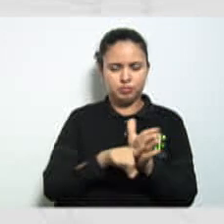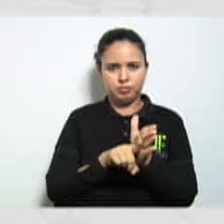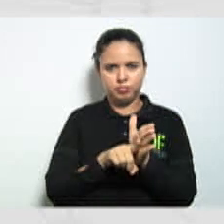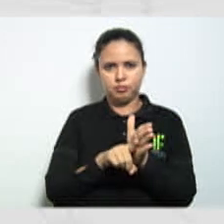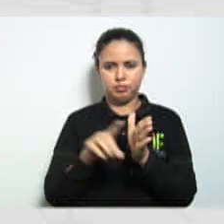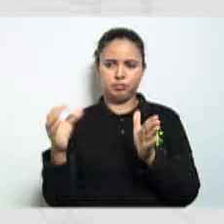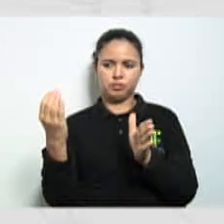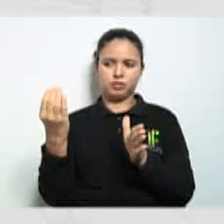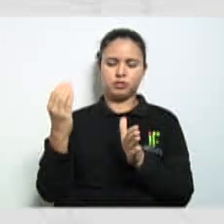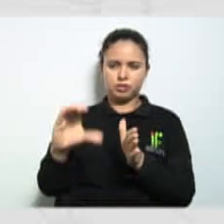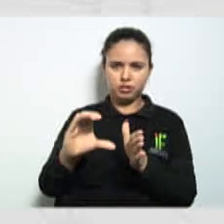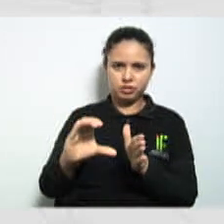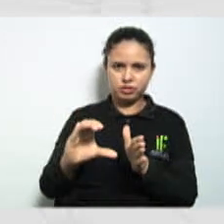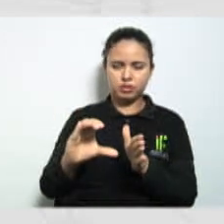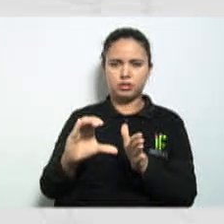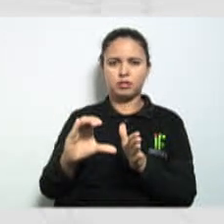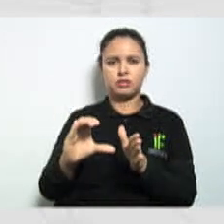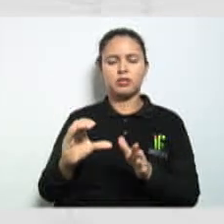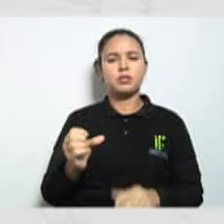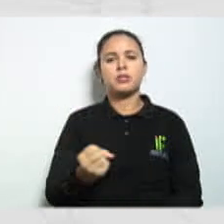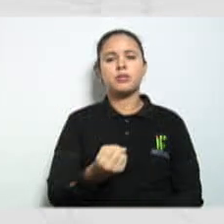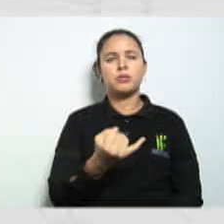foi 35,